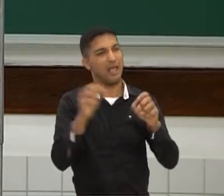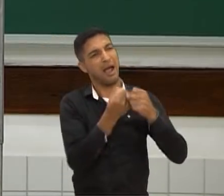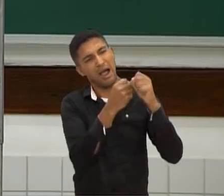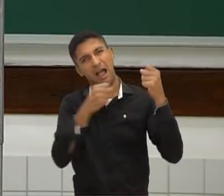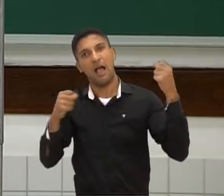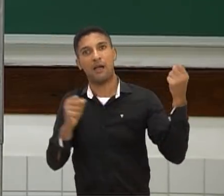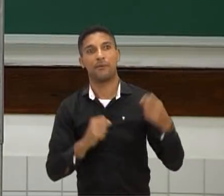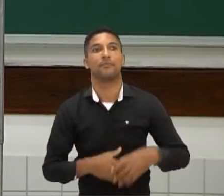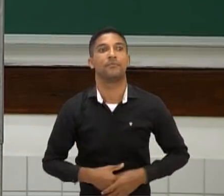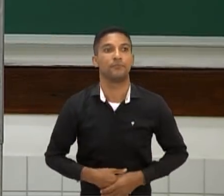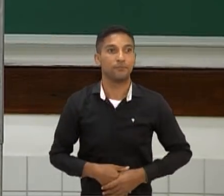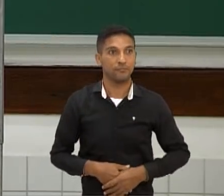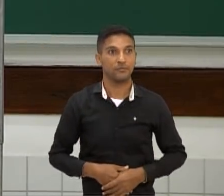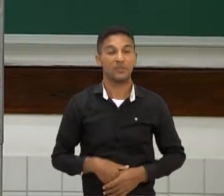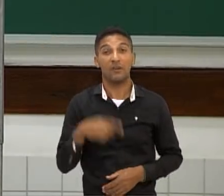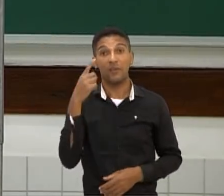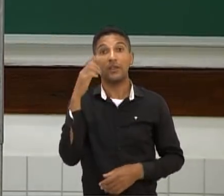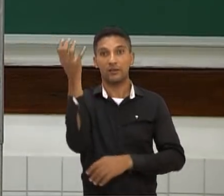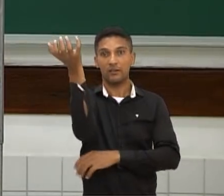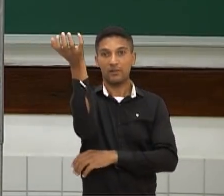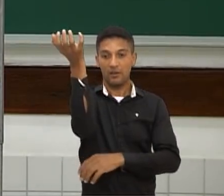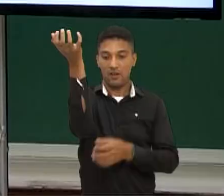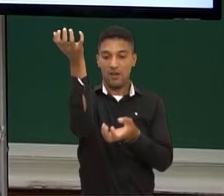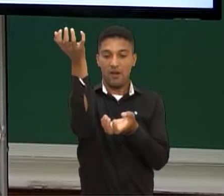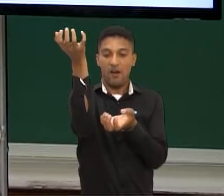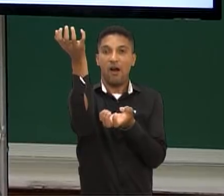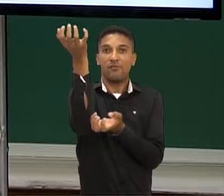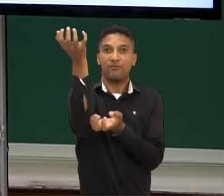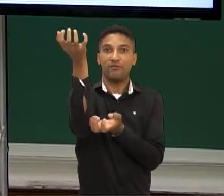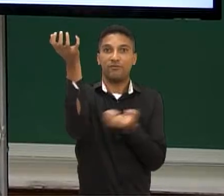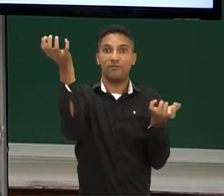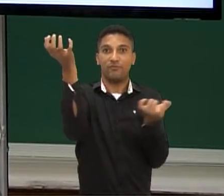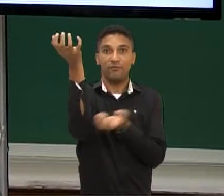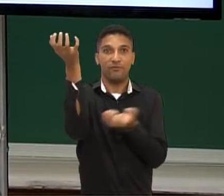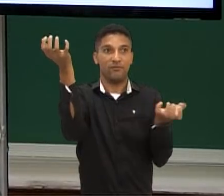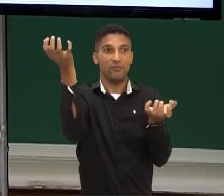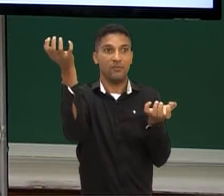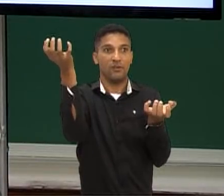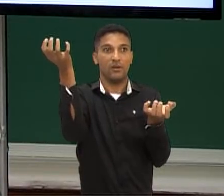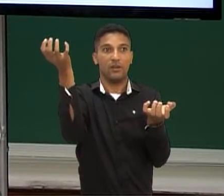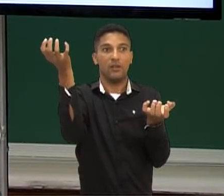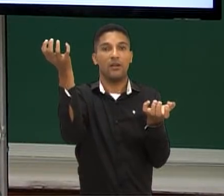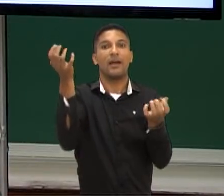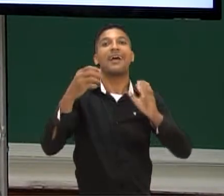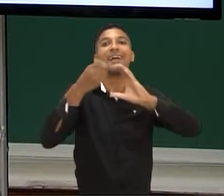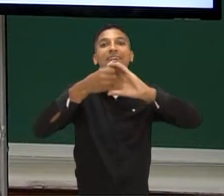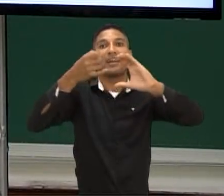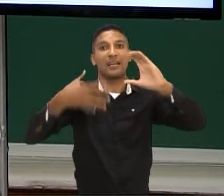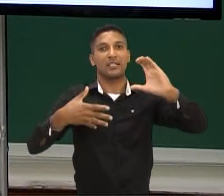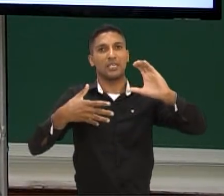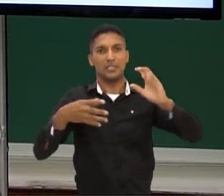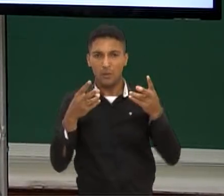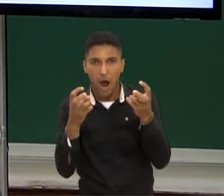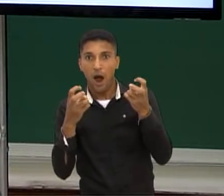esse espaço. E vejam ali o tipo de formação vegetal, ela é bem característica, assim como lá